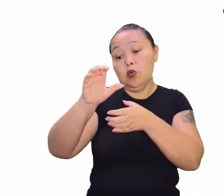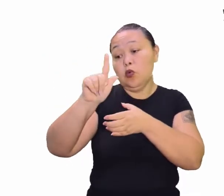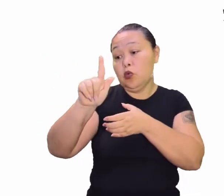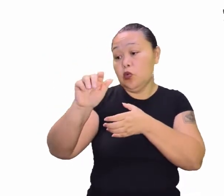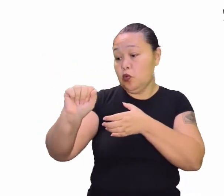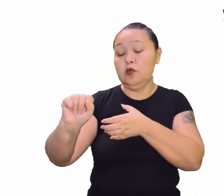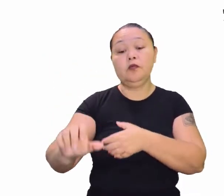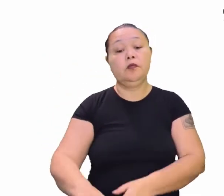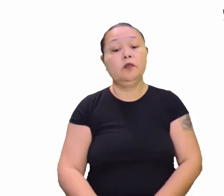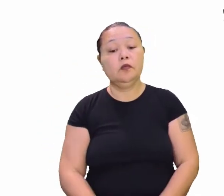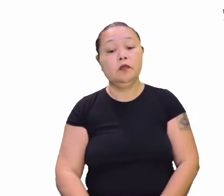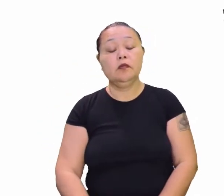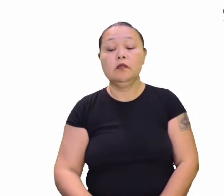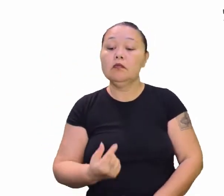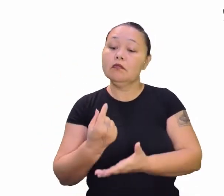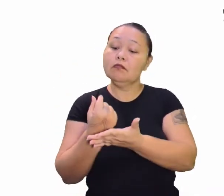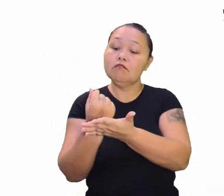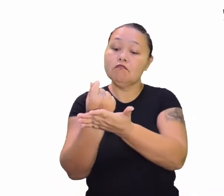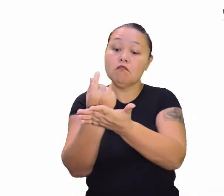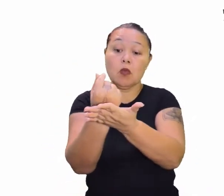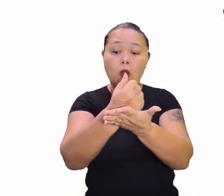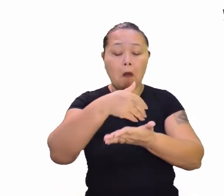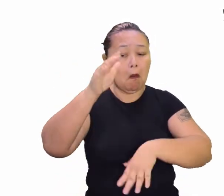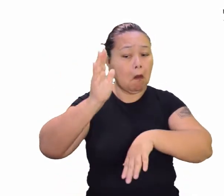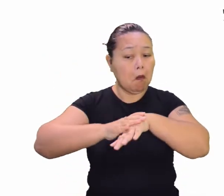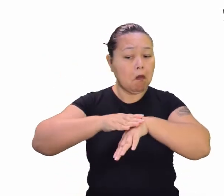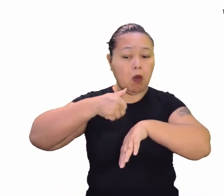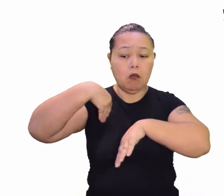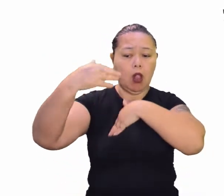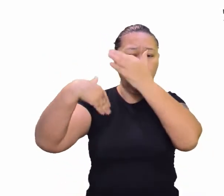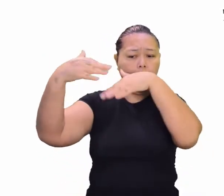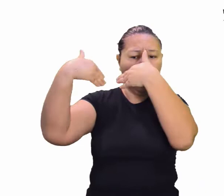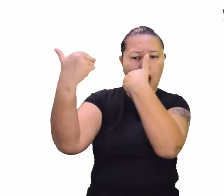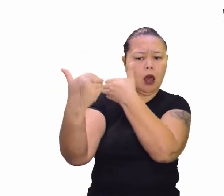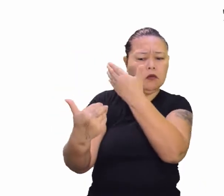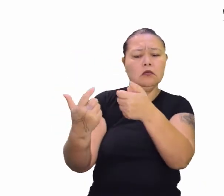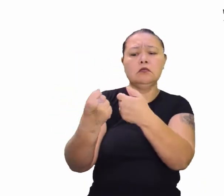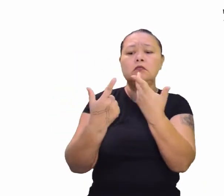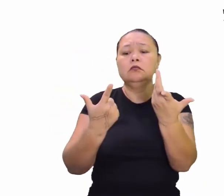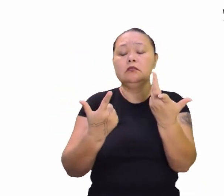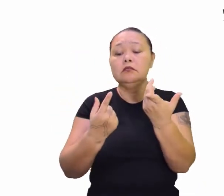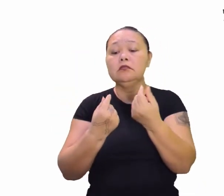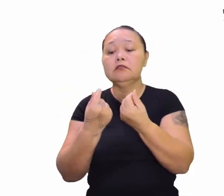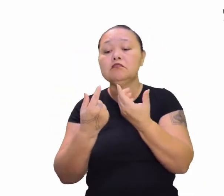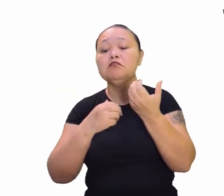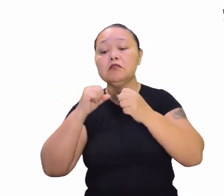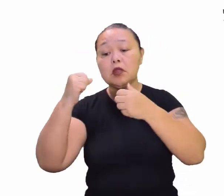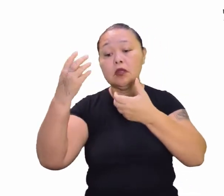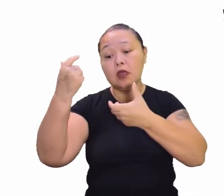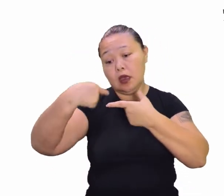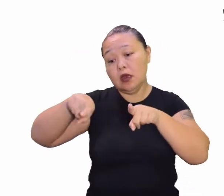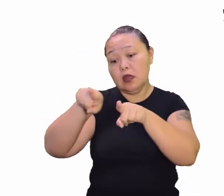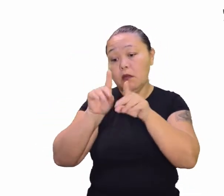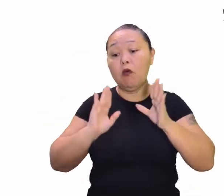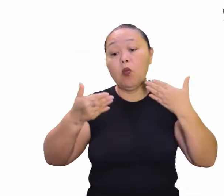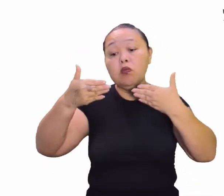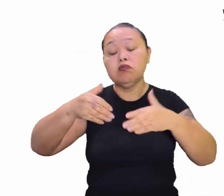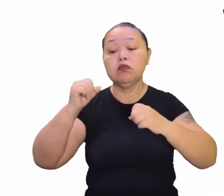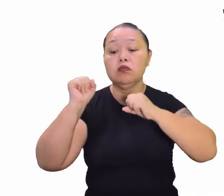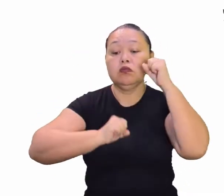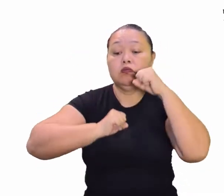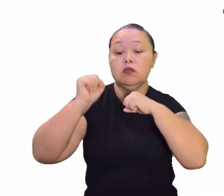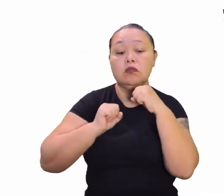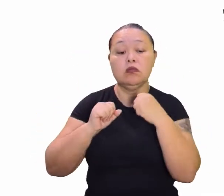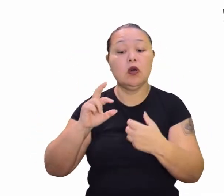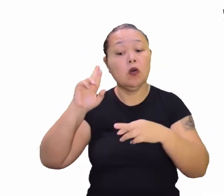G8. as economias aí mais desenvolvidas e industrializadas do mundo. No caso, a Rússia aqui,